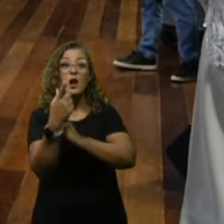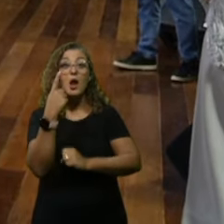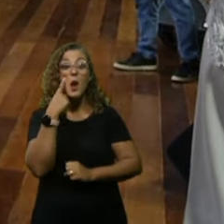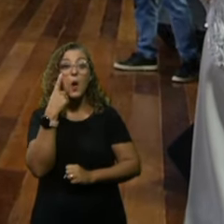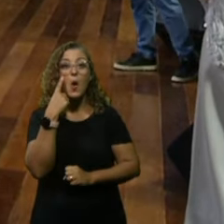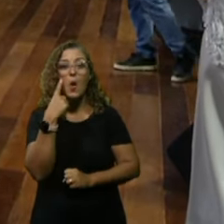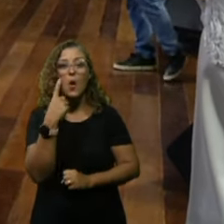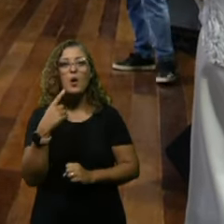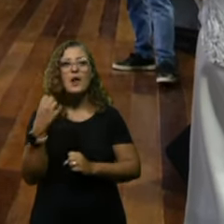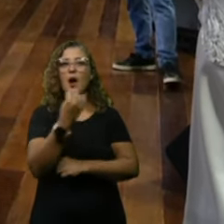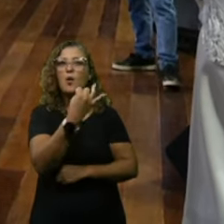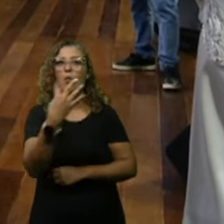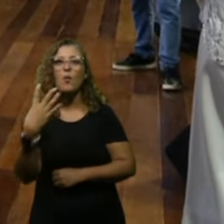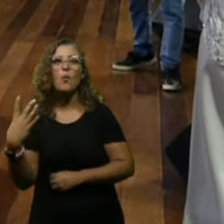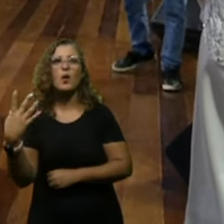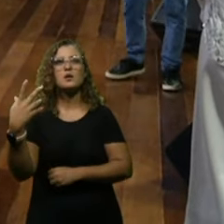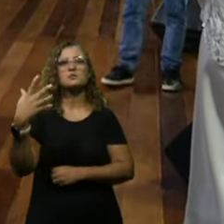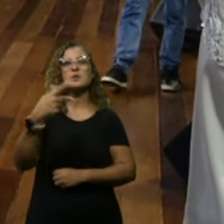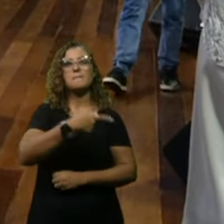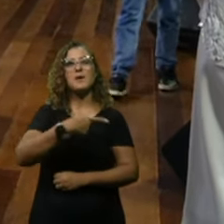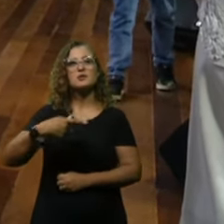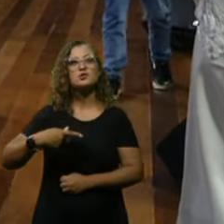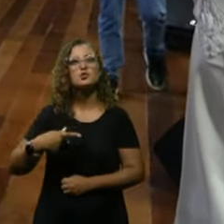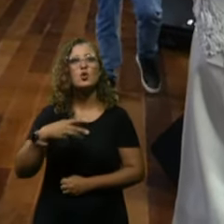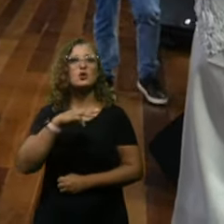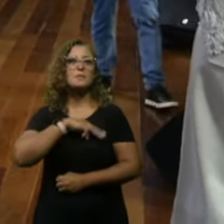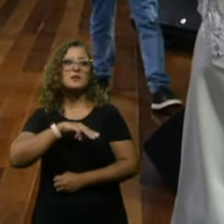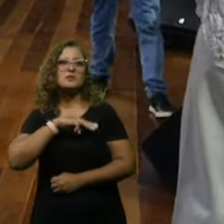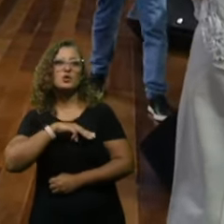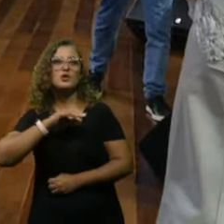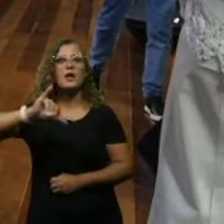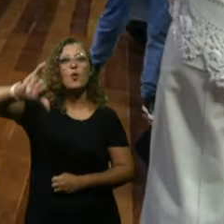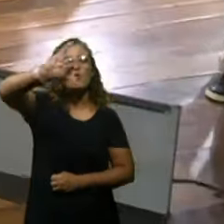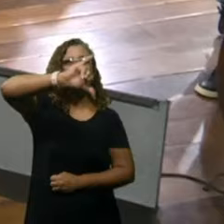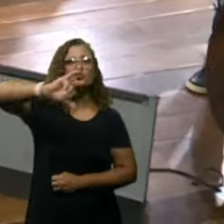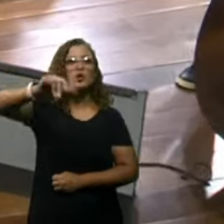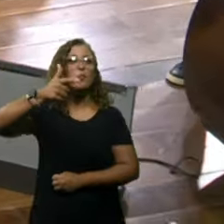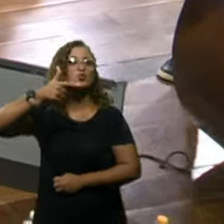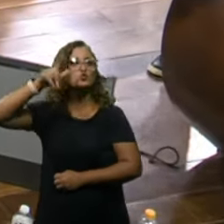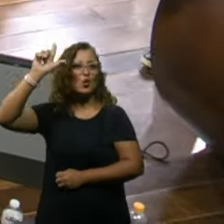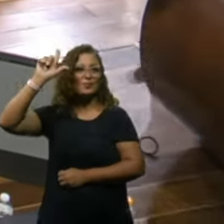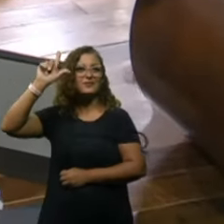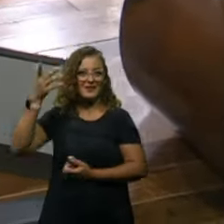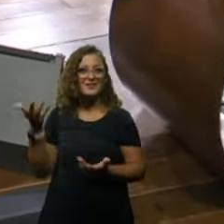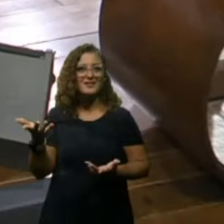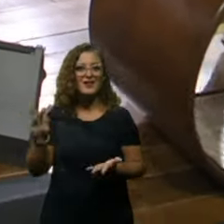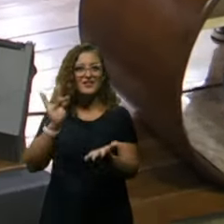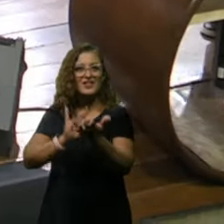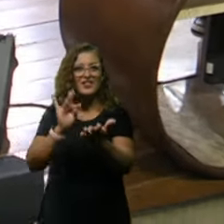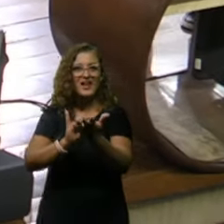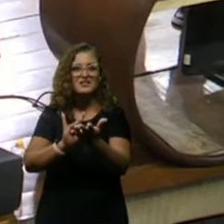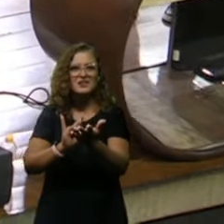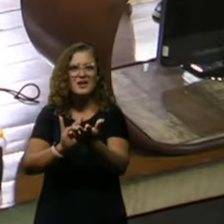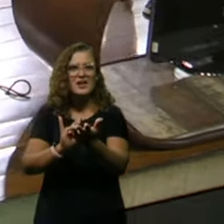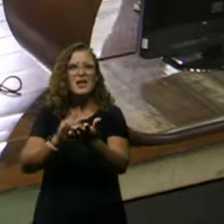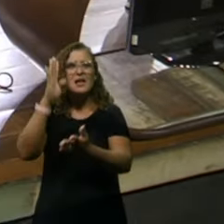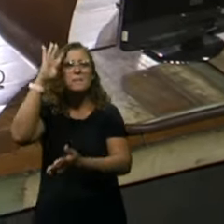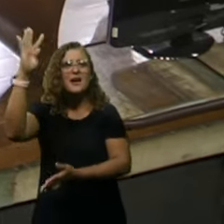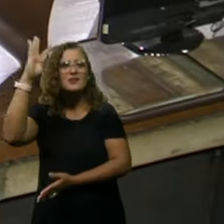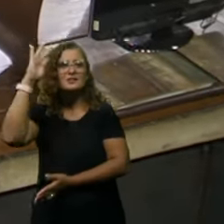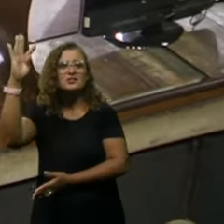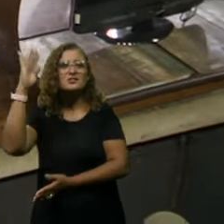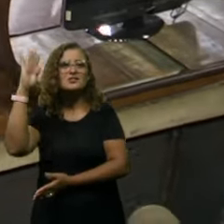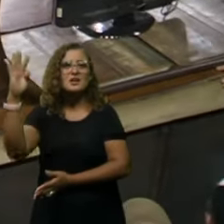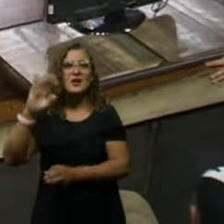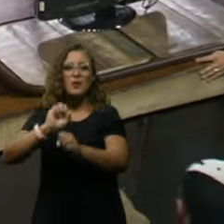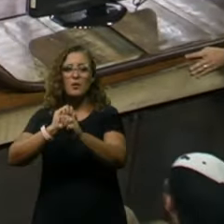trabalhos começaram em plena pandemia tem imagina quando sua que passar que a pandemia tá quebrantando o coração das pessoas